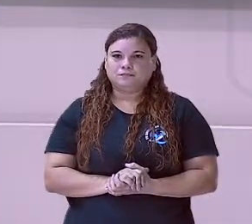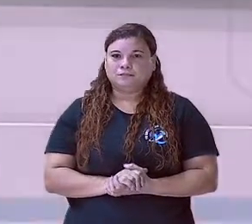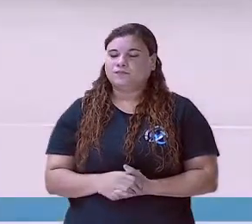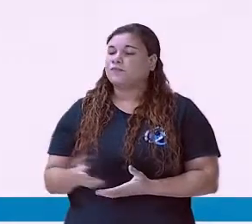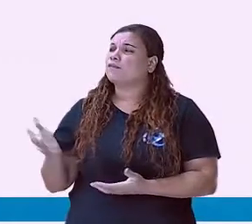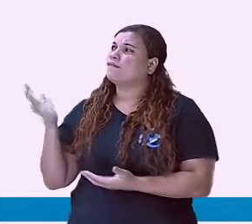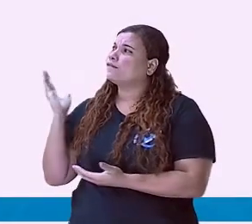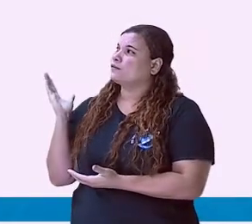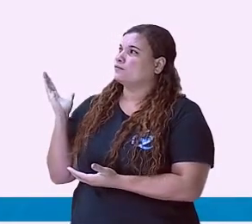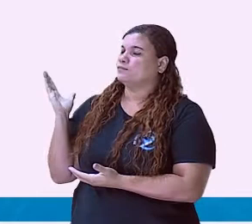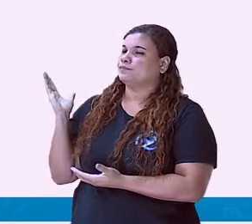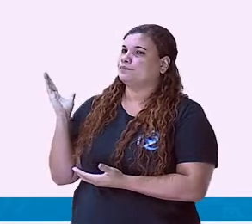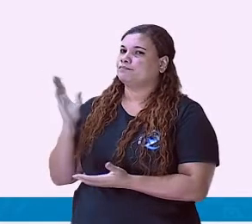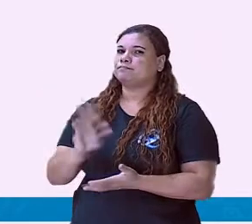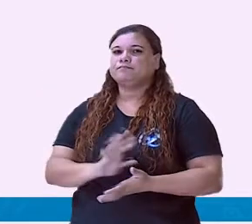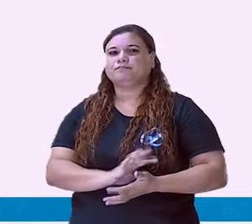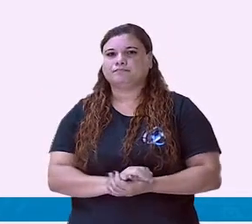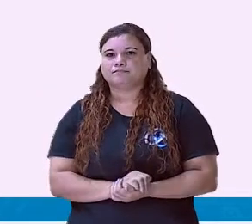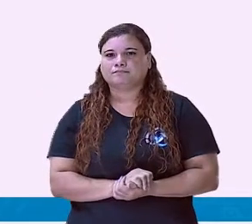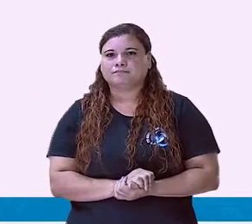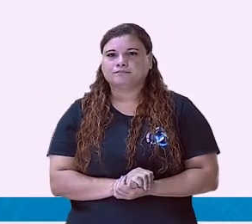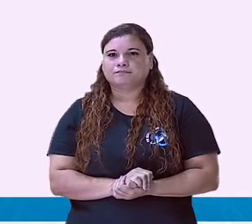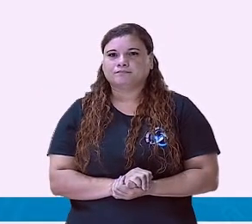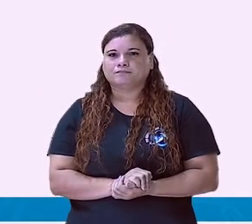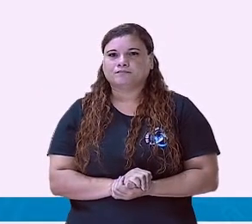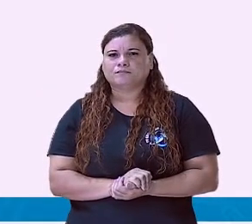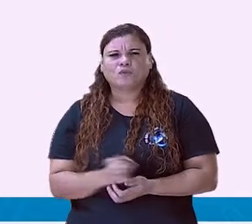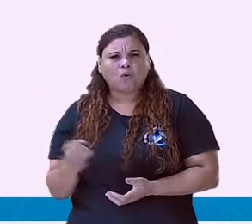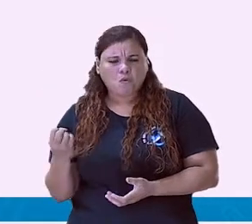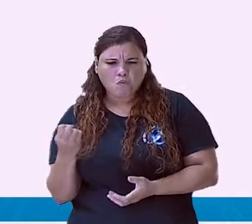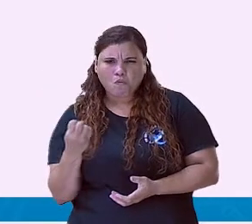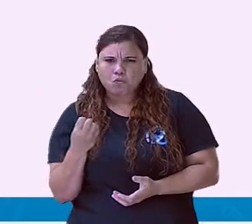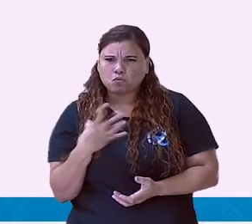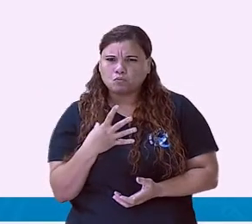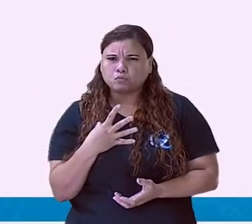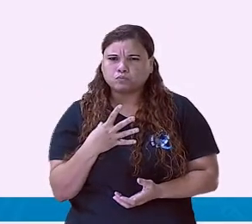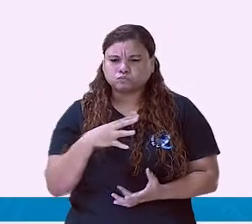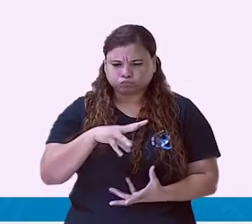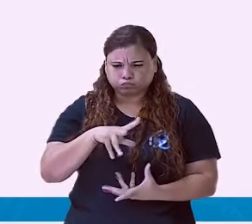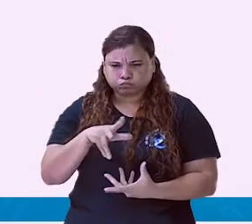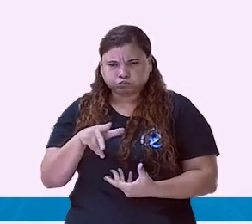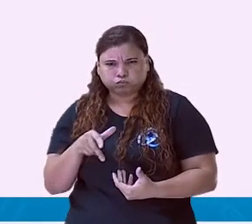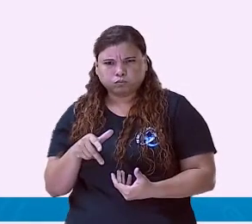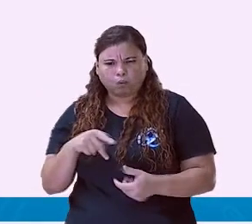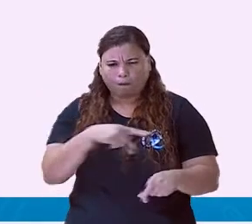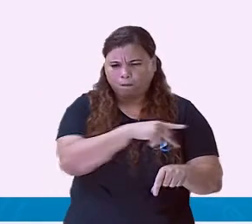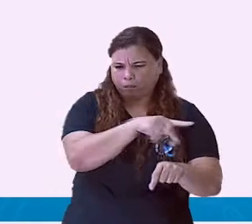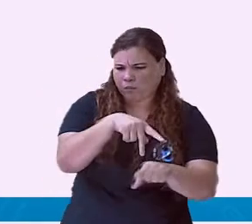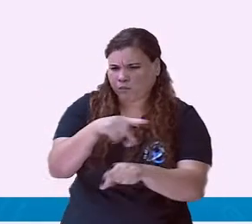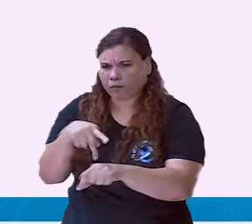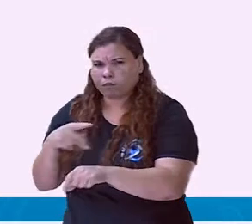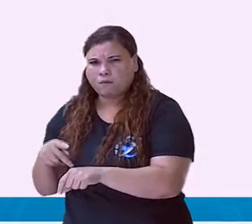Esse novo cenário internacional criou-se outra regionalização.